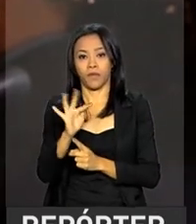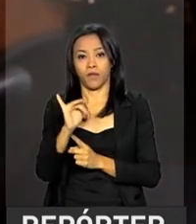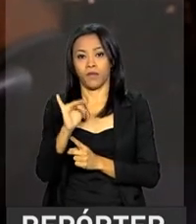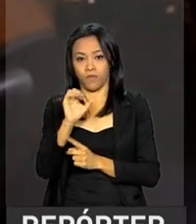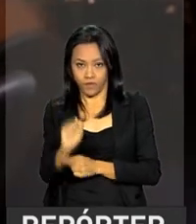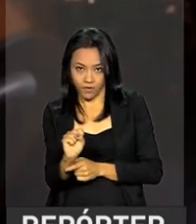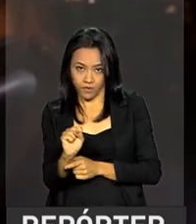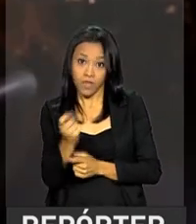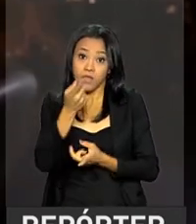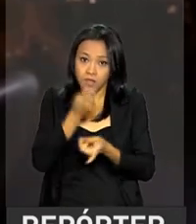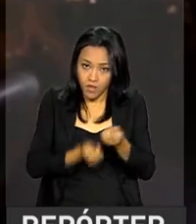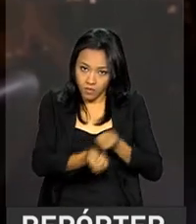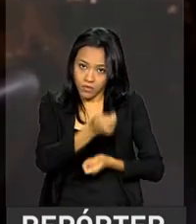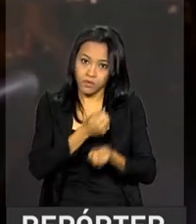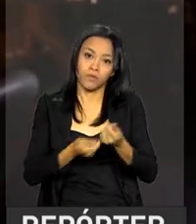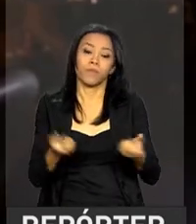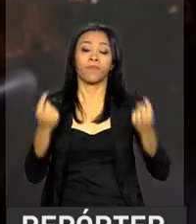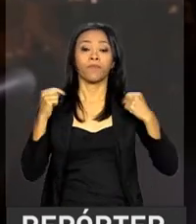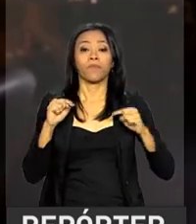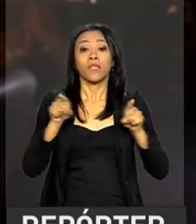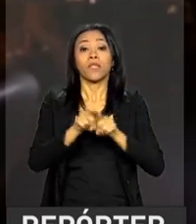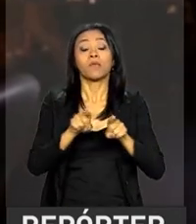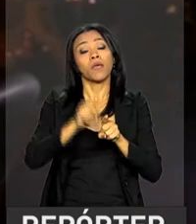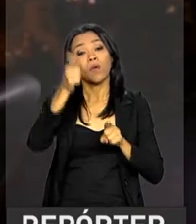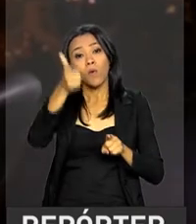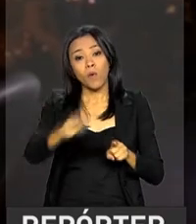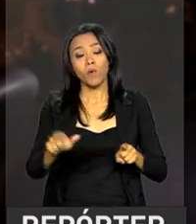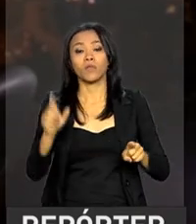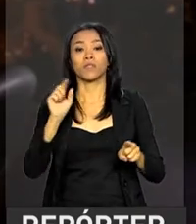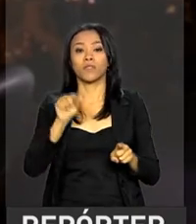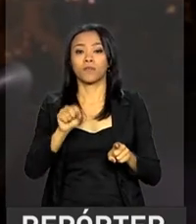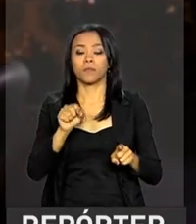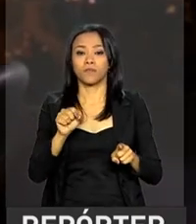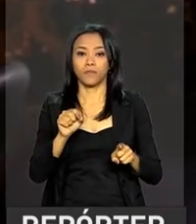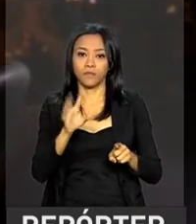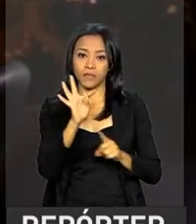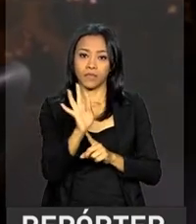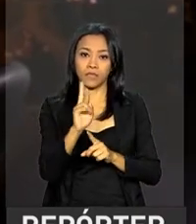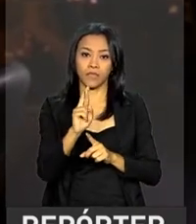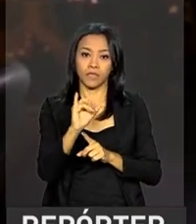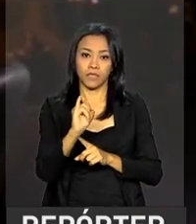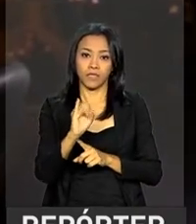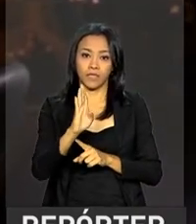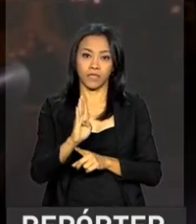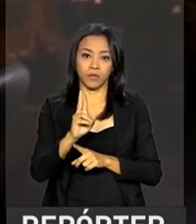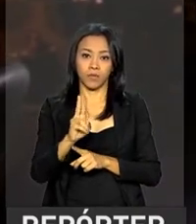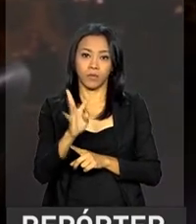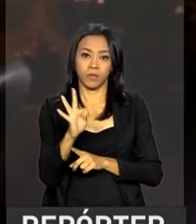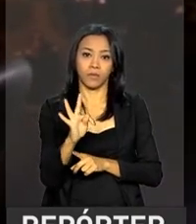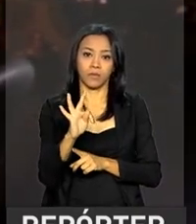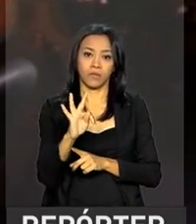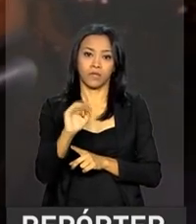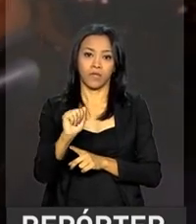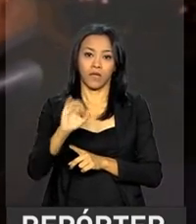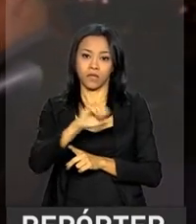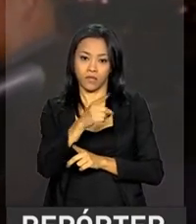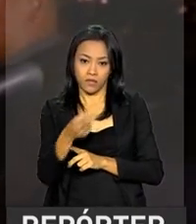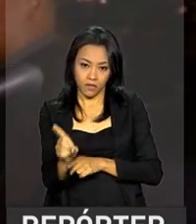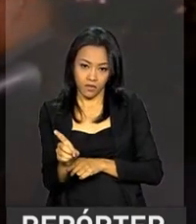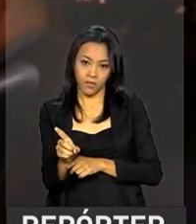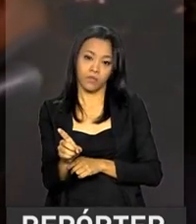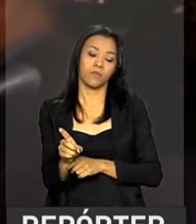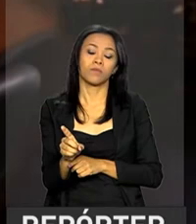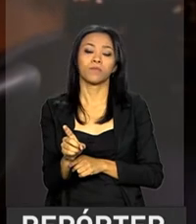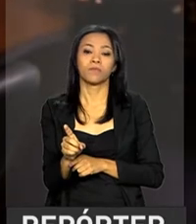da questão da tributação dos fundos exclusivos, né, que é algo que está sendo feito, será